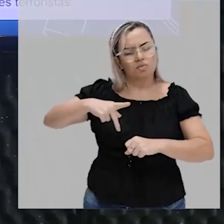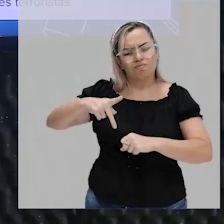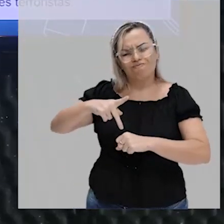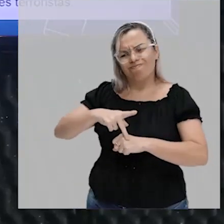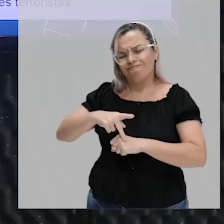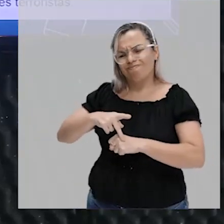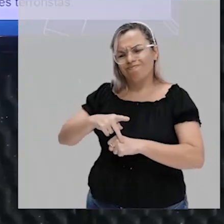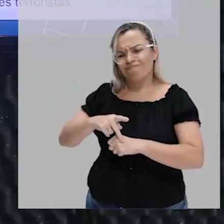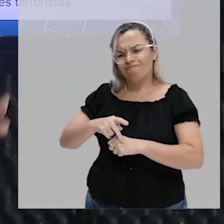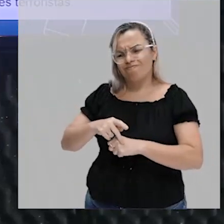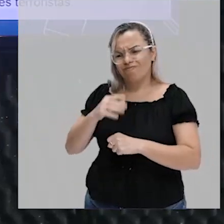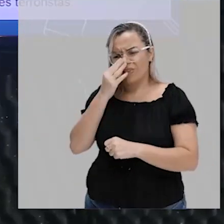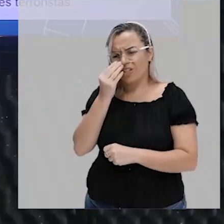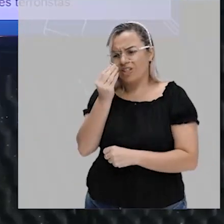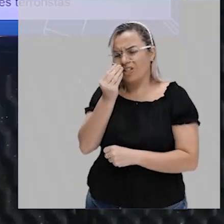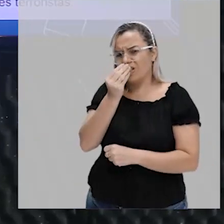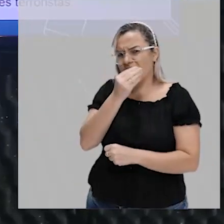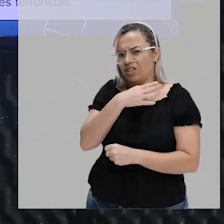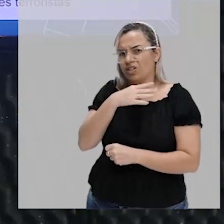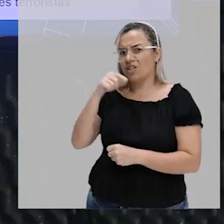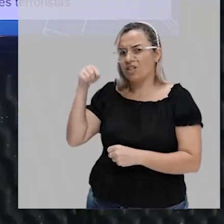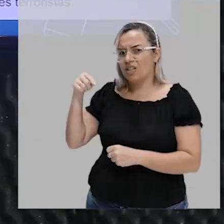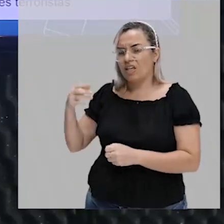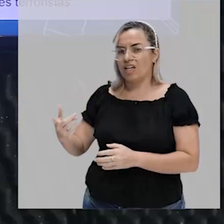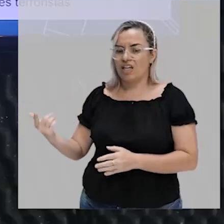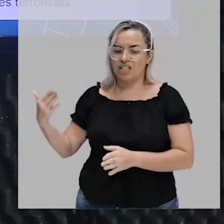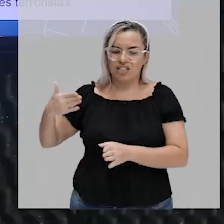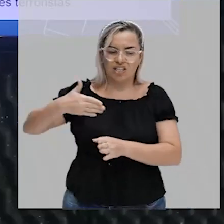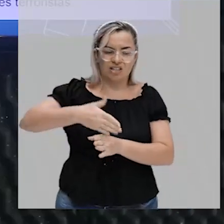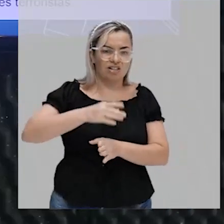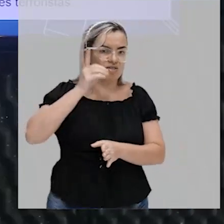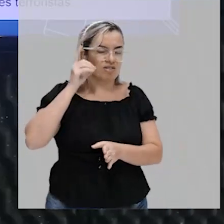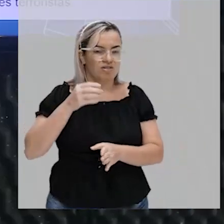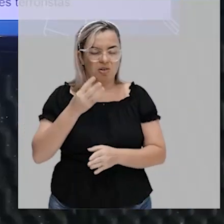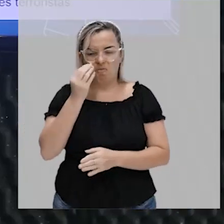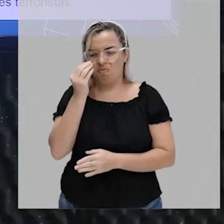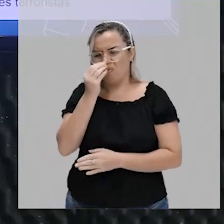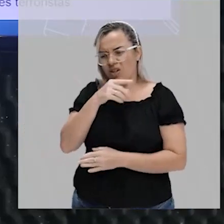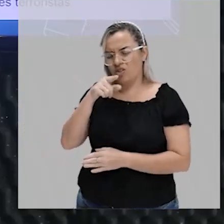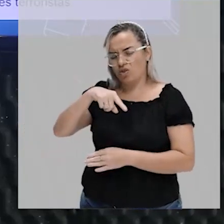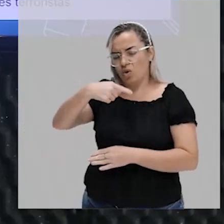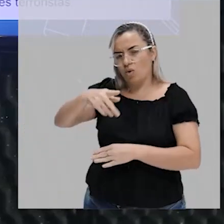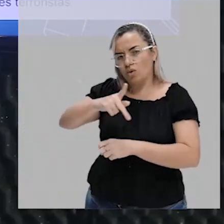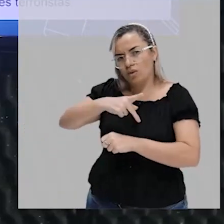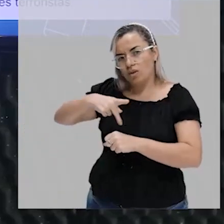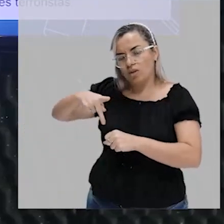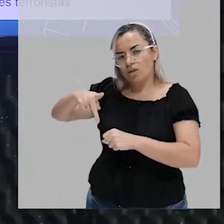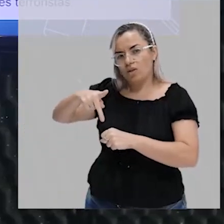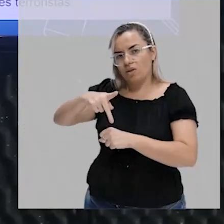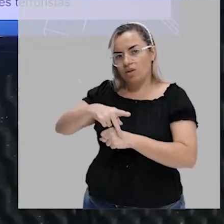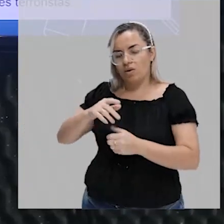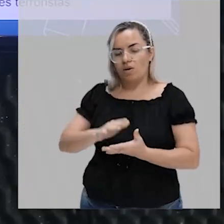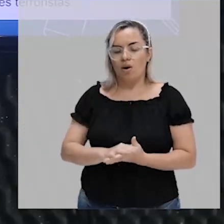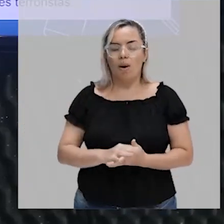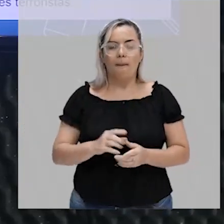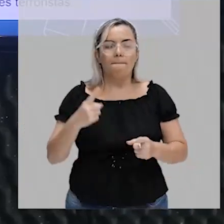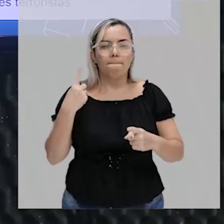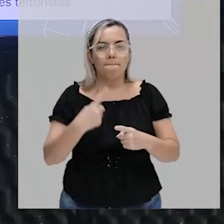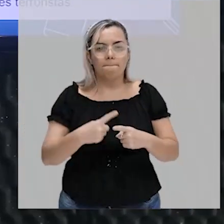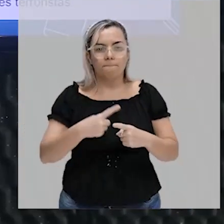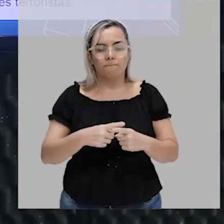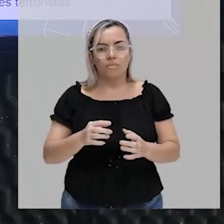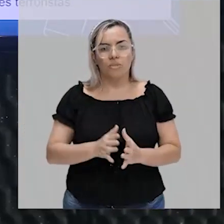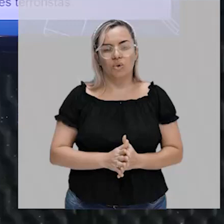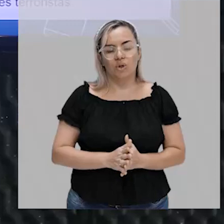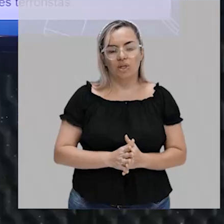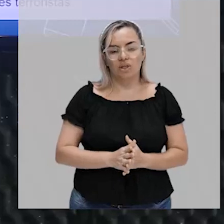grande invasor, atrelada a questões também de pobreza, a discursos muitas vezes religiosos fundamentalistas,